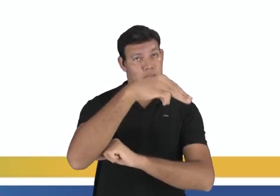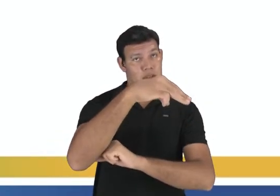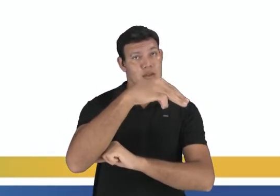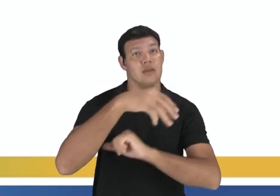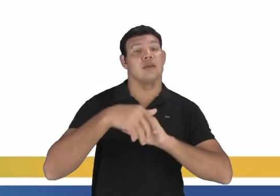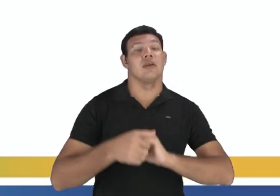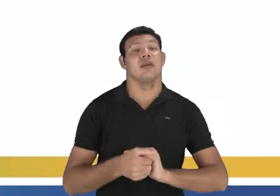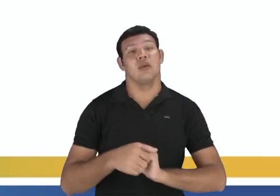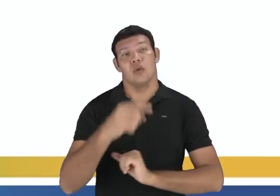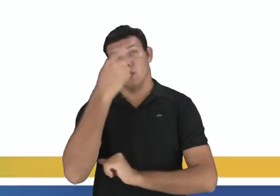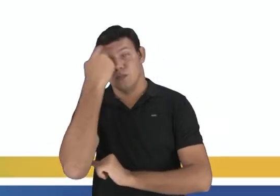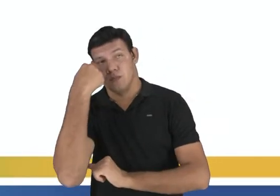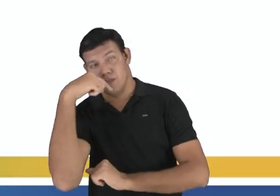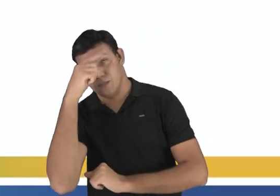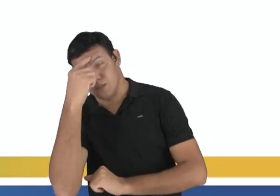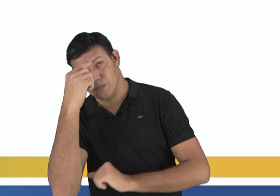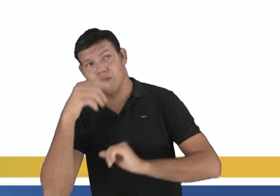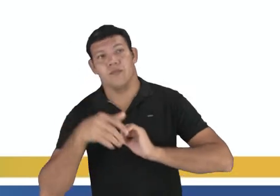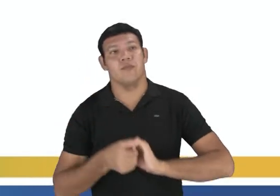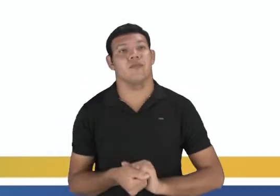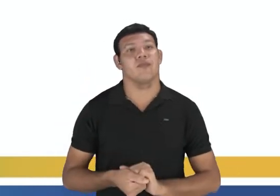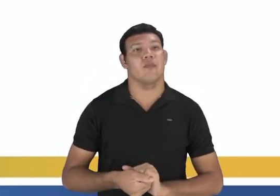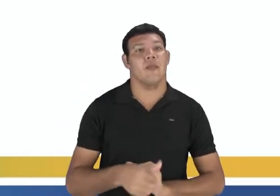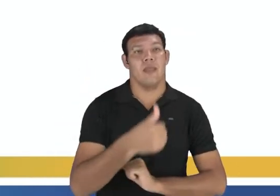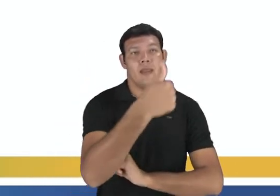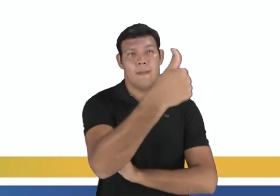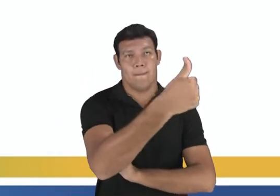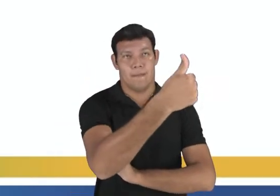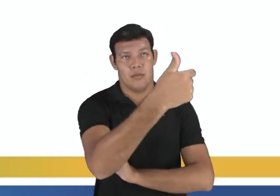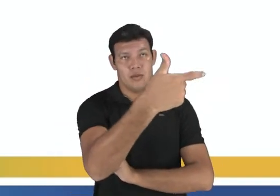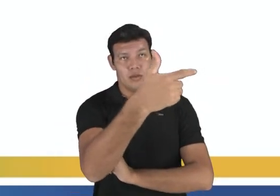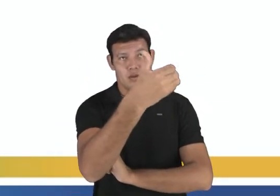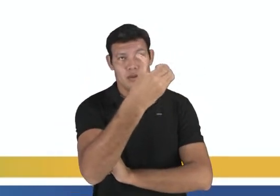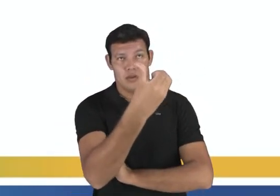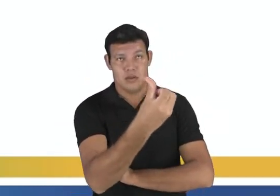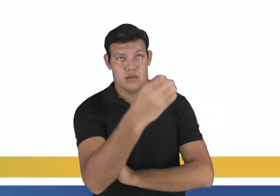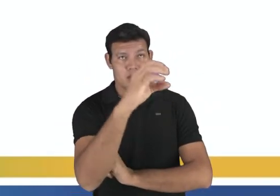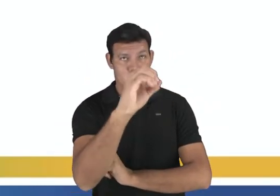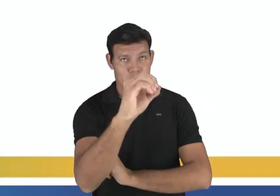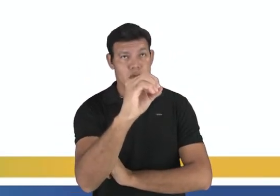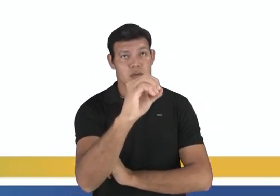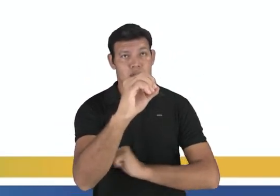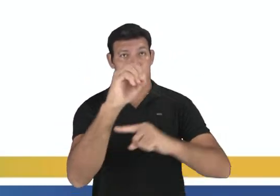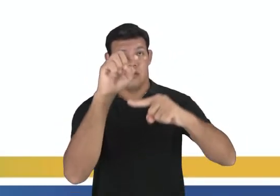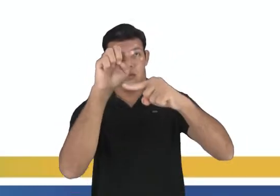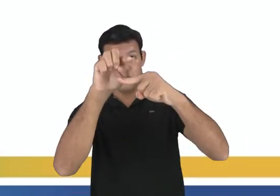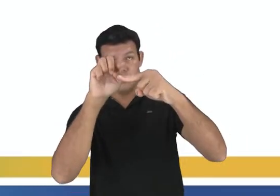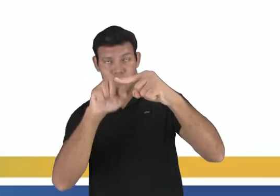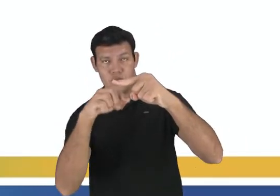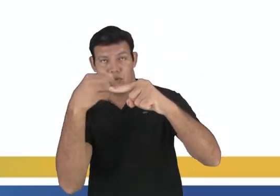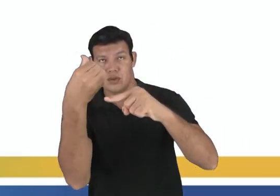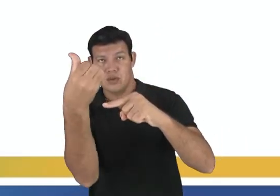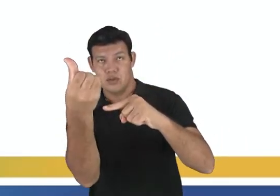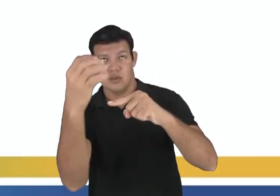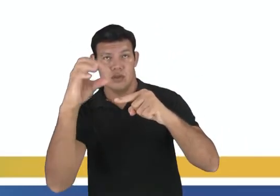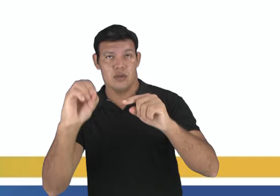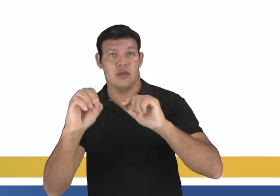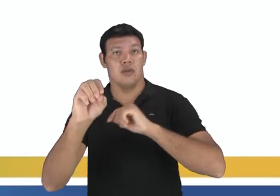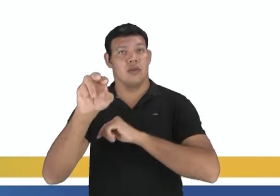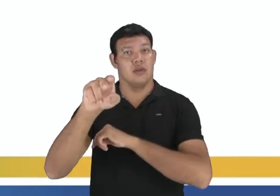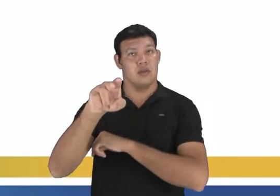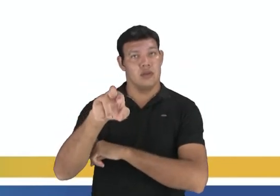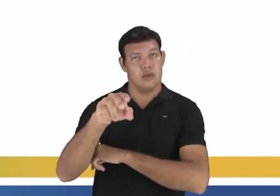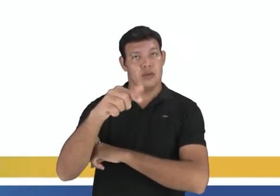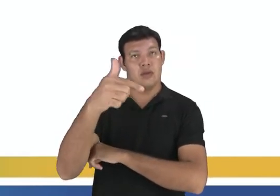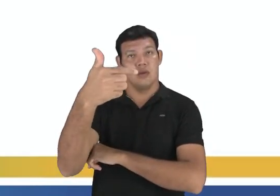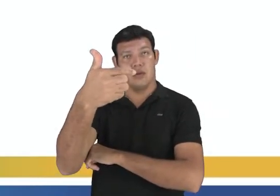1.260 minutos para hora. Então vou dividir esses 1.260 por 60. E aí eu vou ter um quantitativo